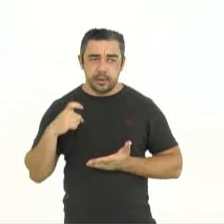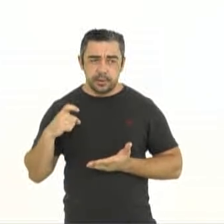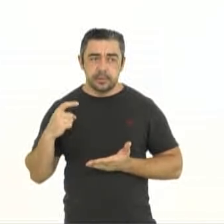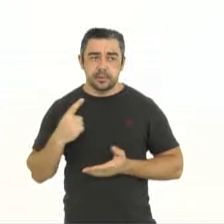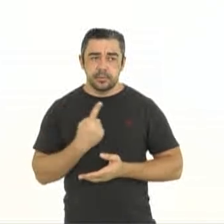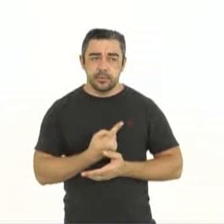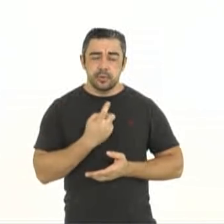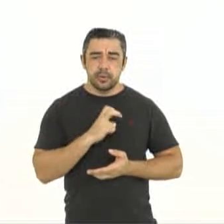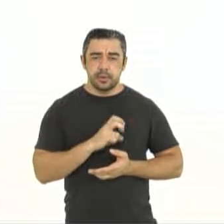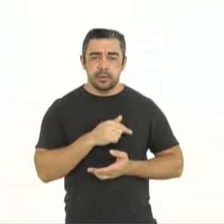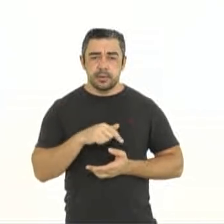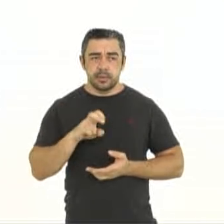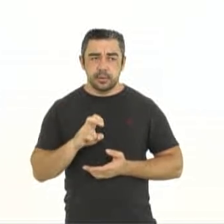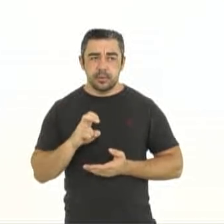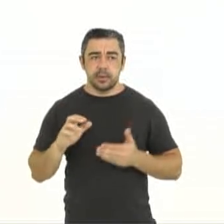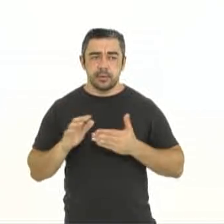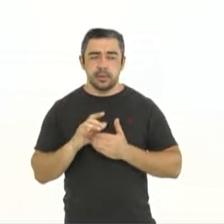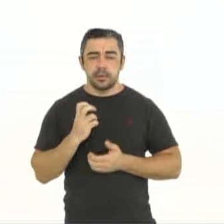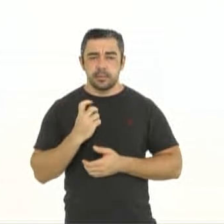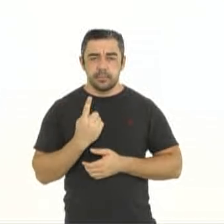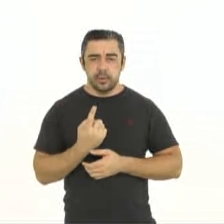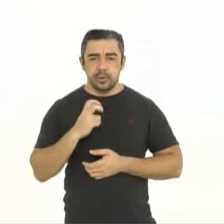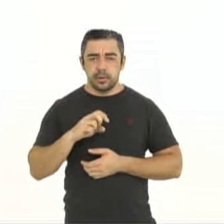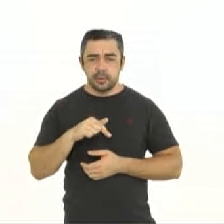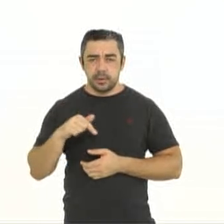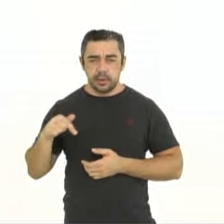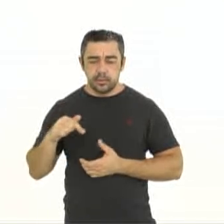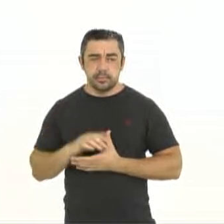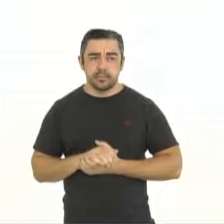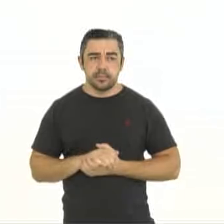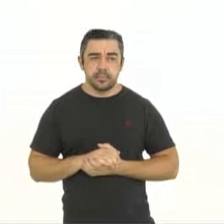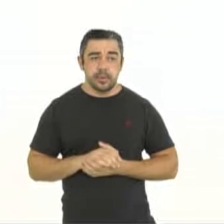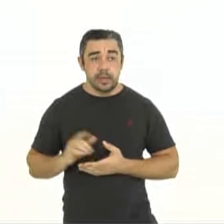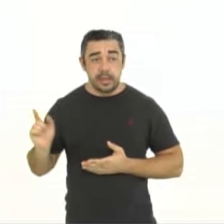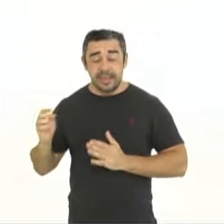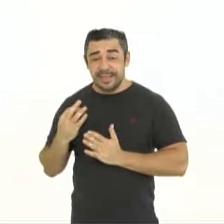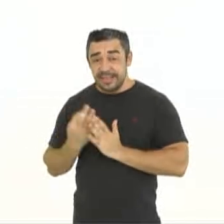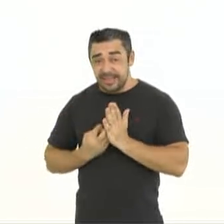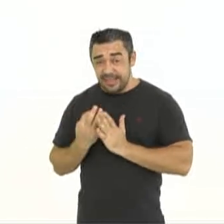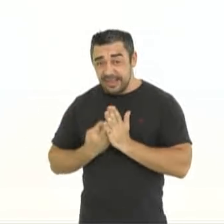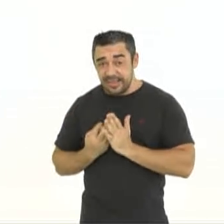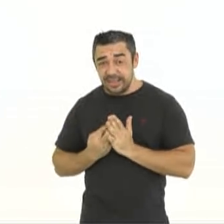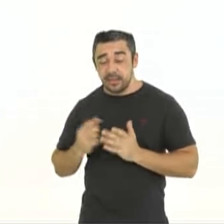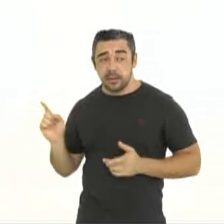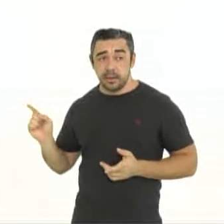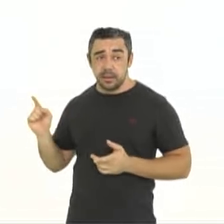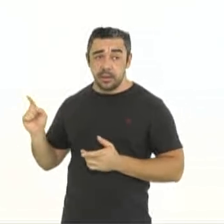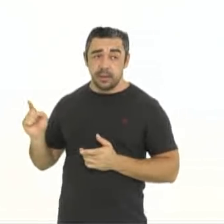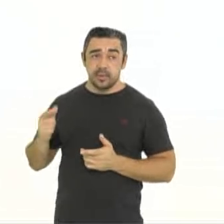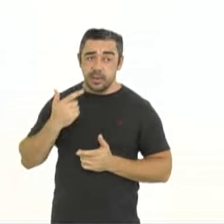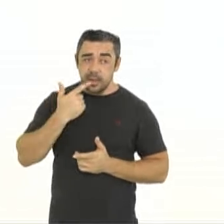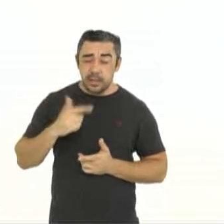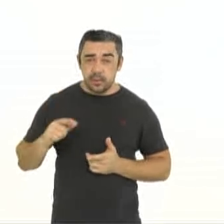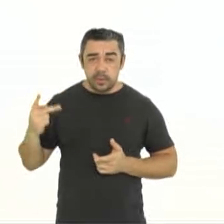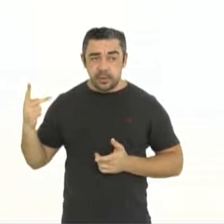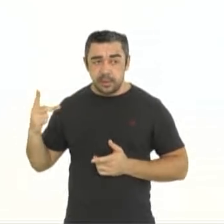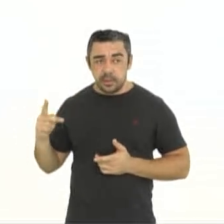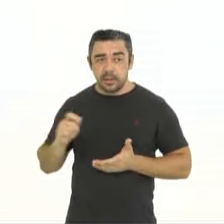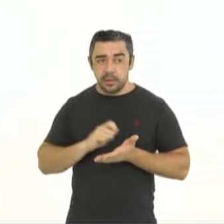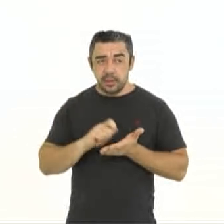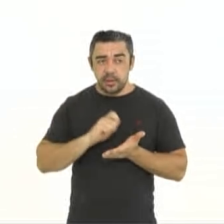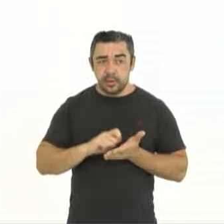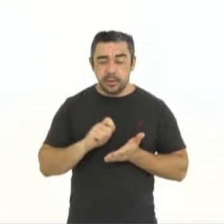de 1575 a 1577. O texto está em náhuatl, grafado